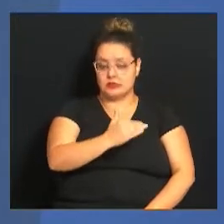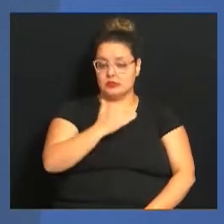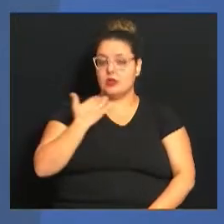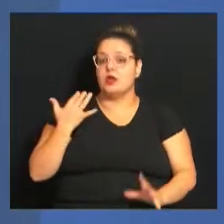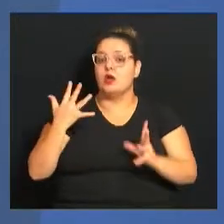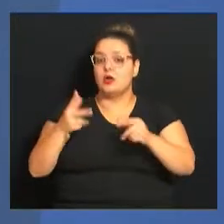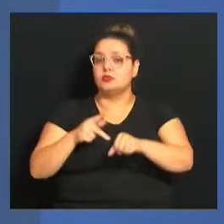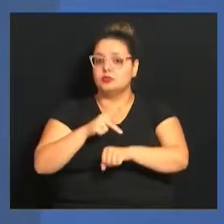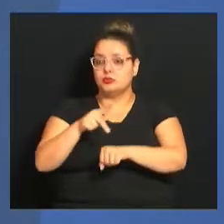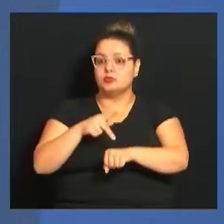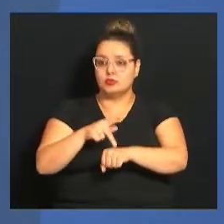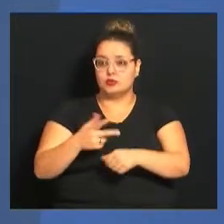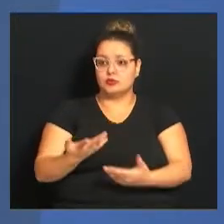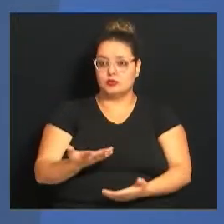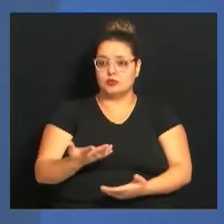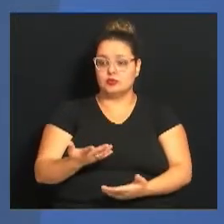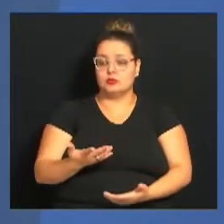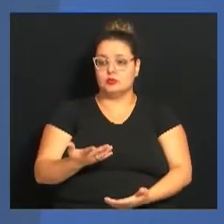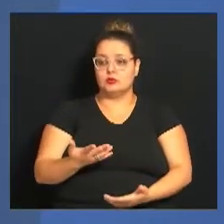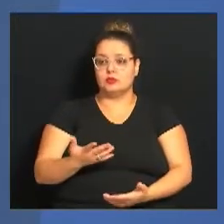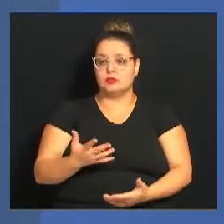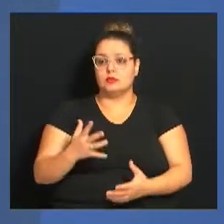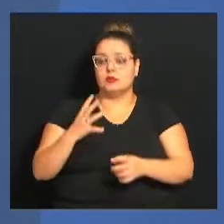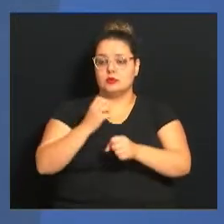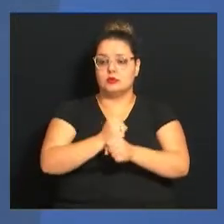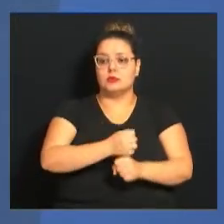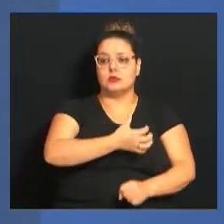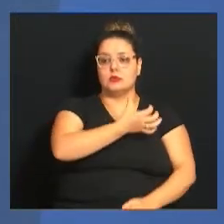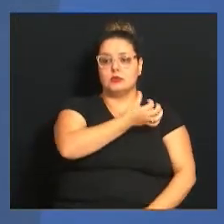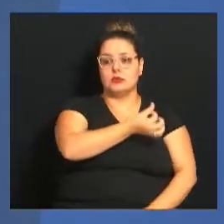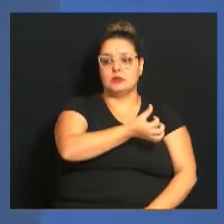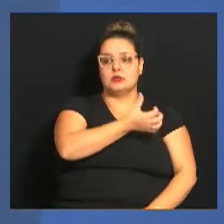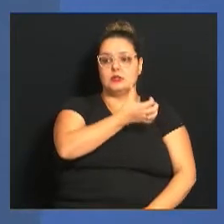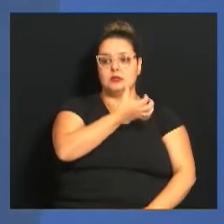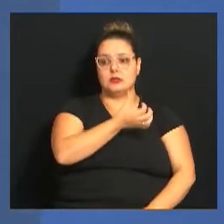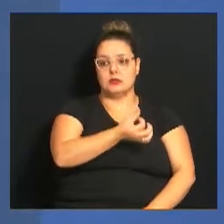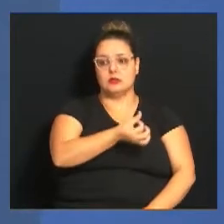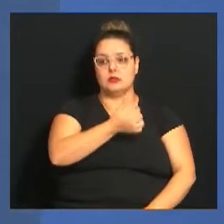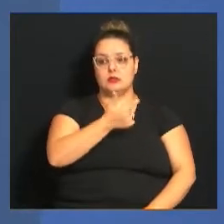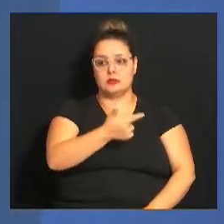país, com, então, a soma de